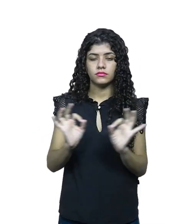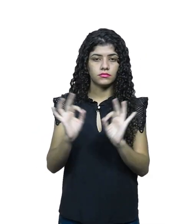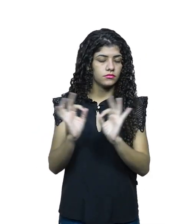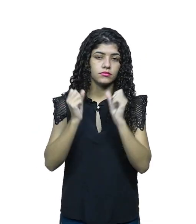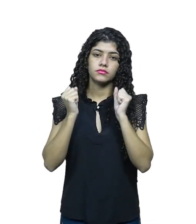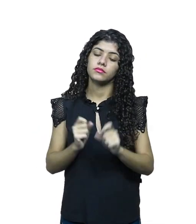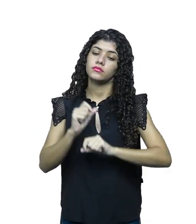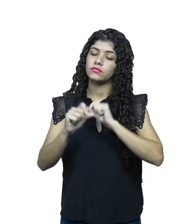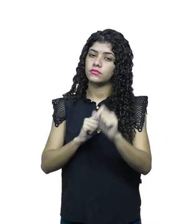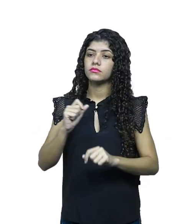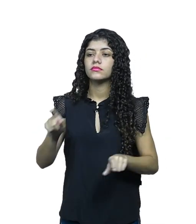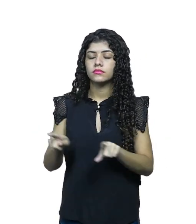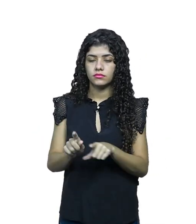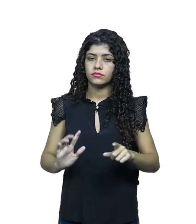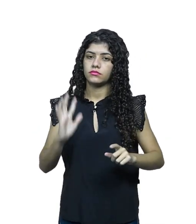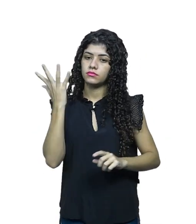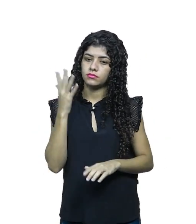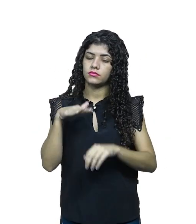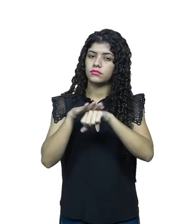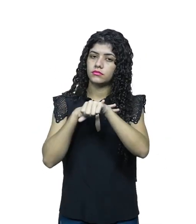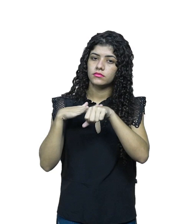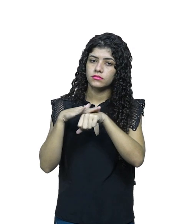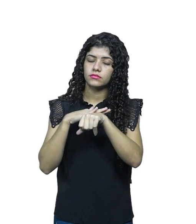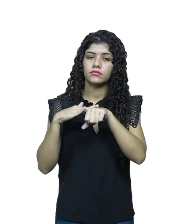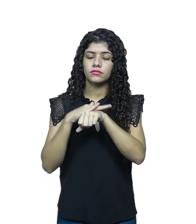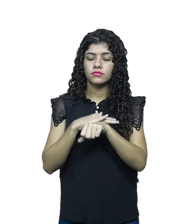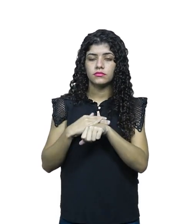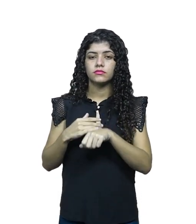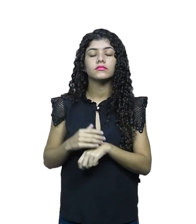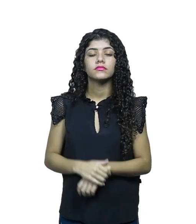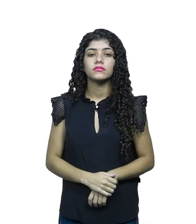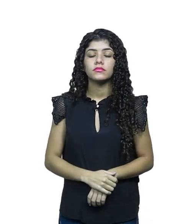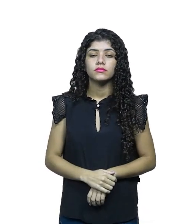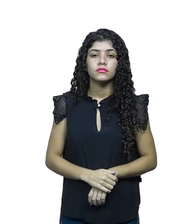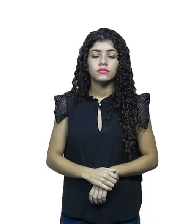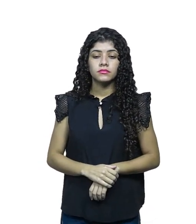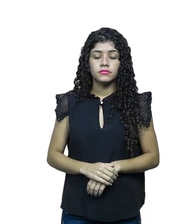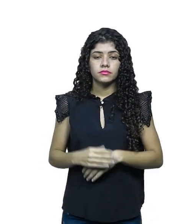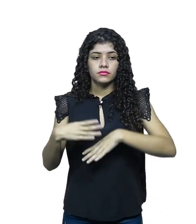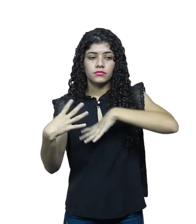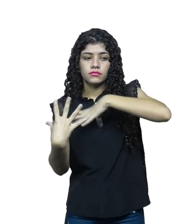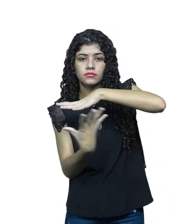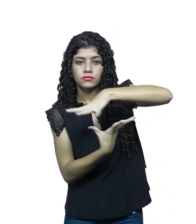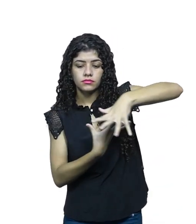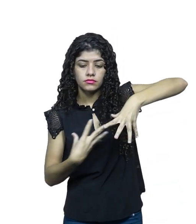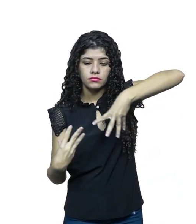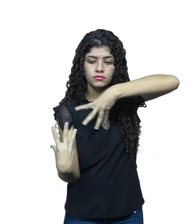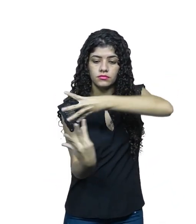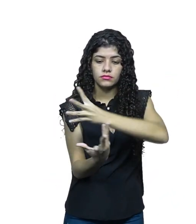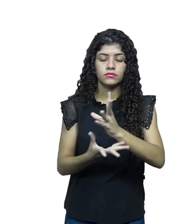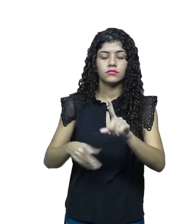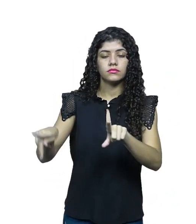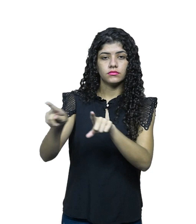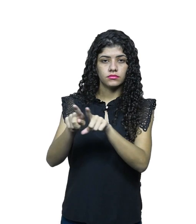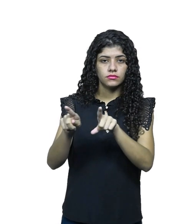atividade, tipo correr uma maratona, subir numa árvore, não. A ação pode ser atividade, mais diálogo,